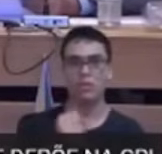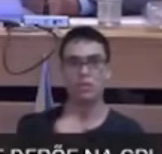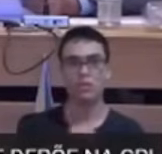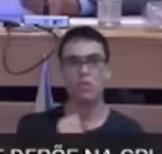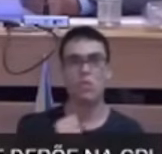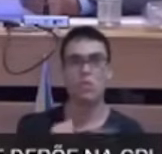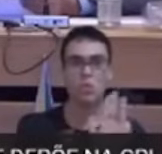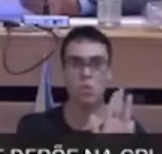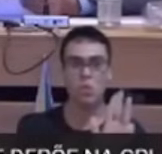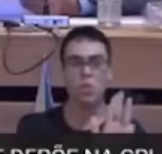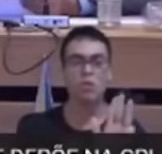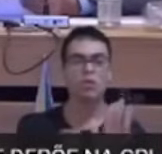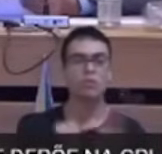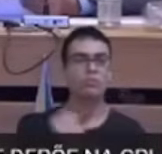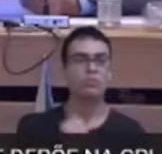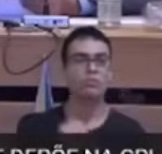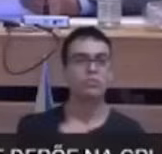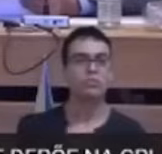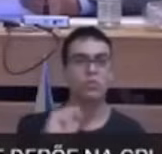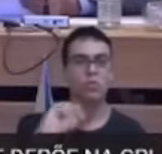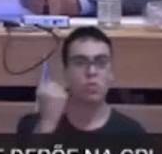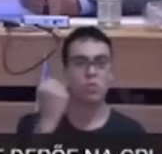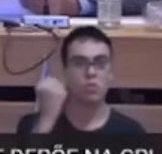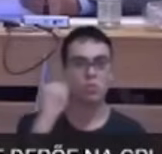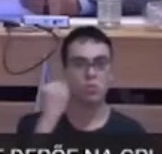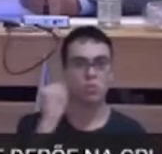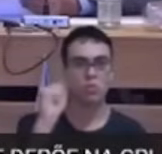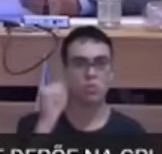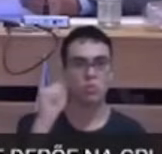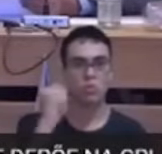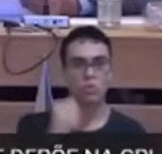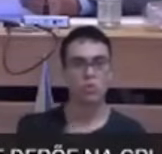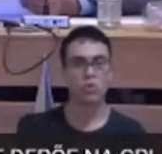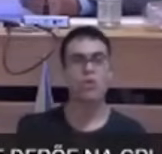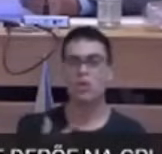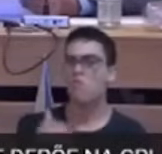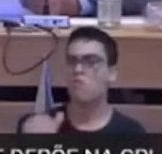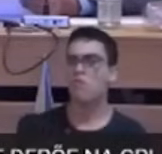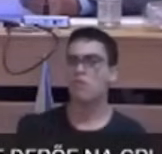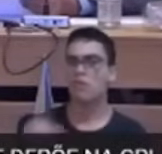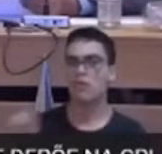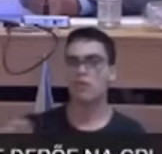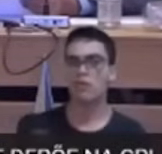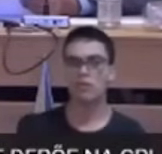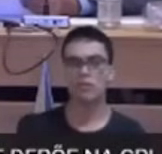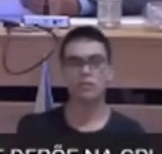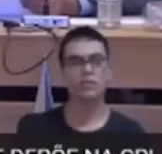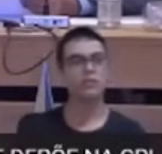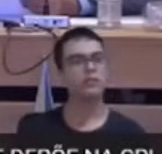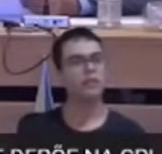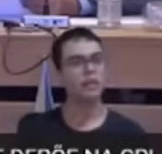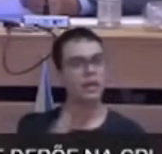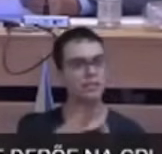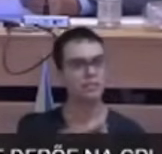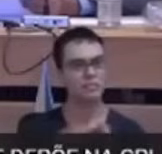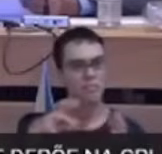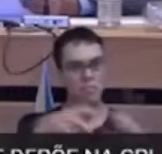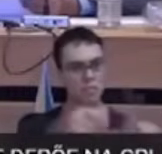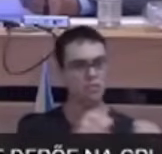ficou 8. Sim. Eu votei nele, inclusive. Eu votei nele, viu? Alguma casa foi tomada? Não, senhor. Quer Mas dizer,